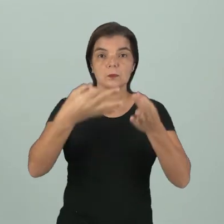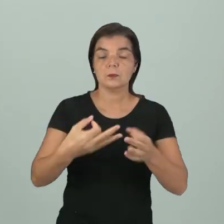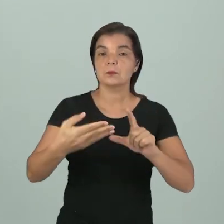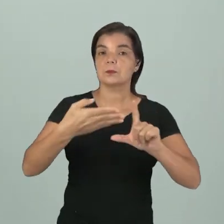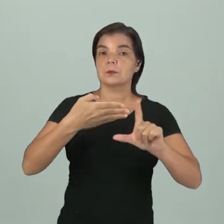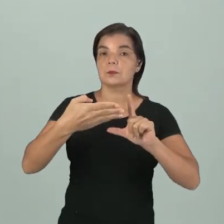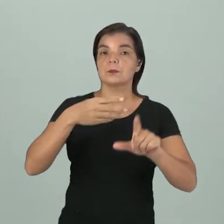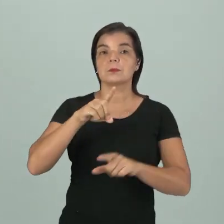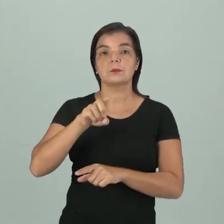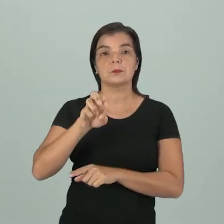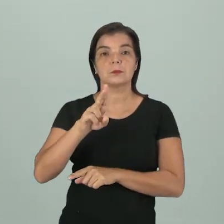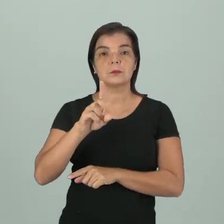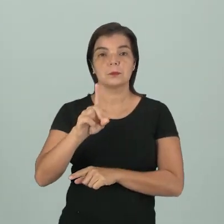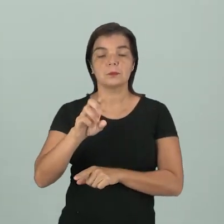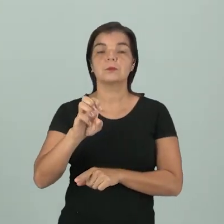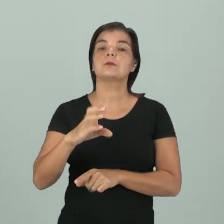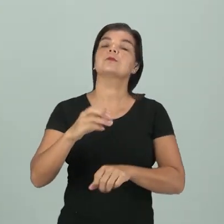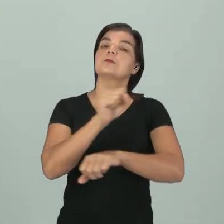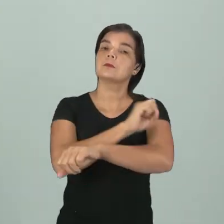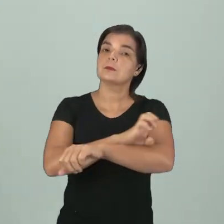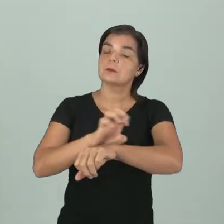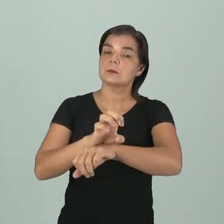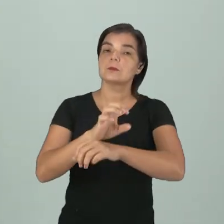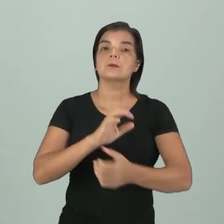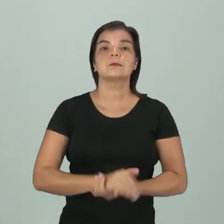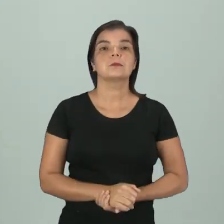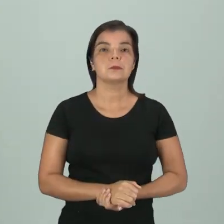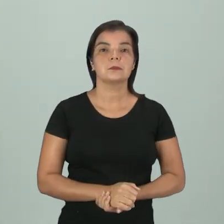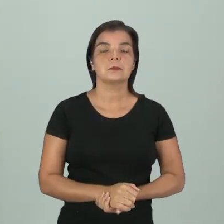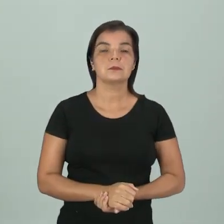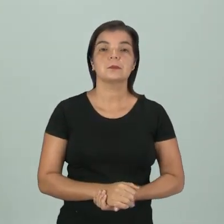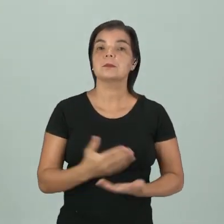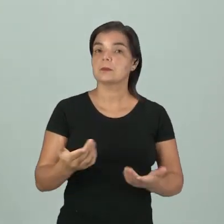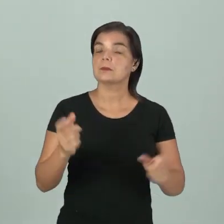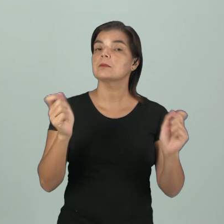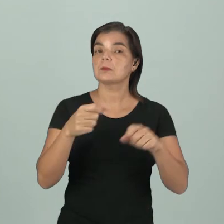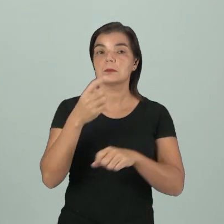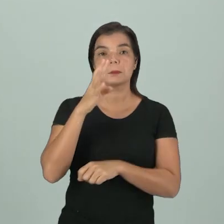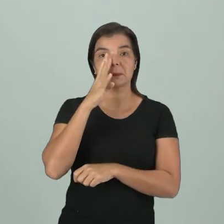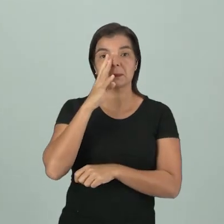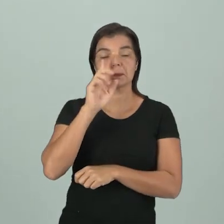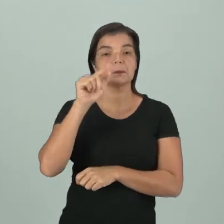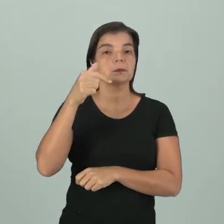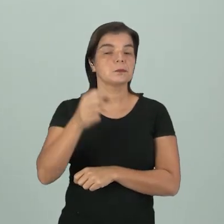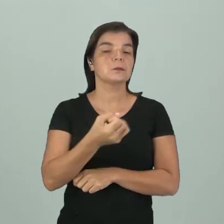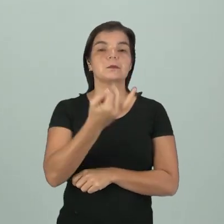íntegra, acessem a plataforma Eduque no site da Secretaria de Educação. Lá vocês podem assistir